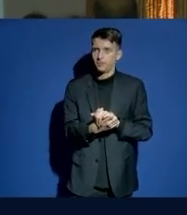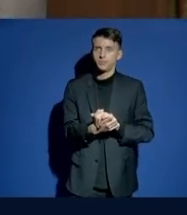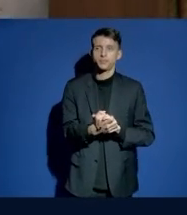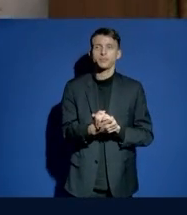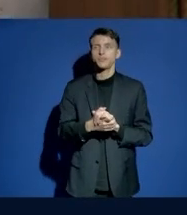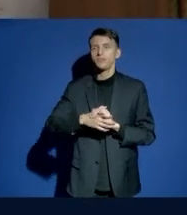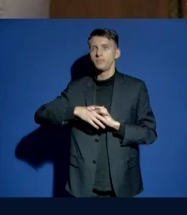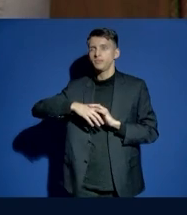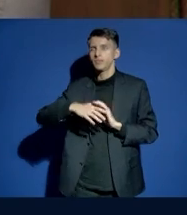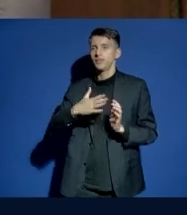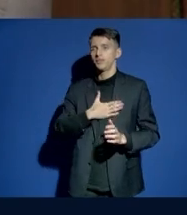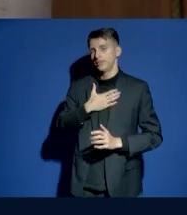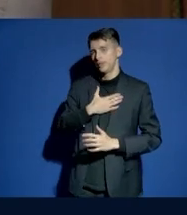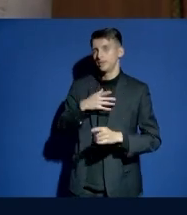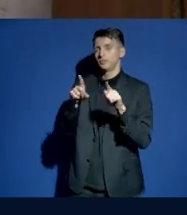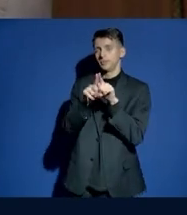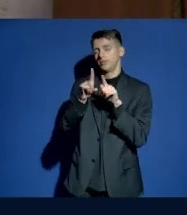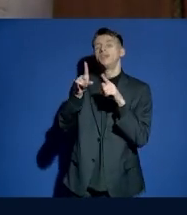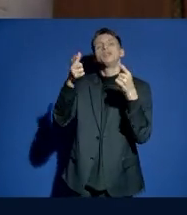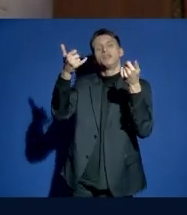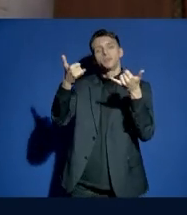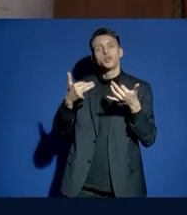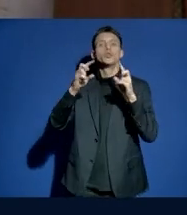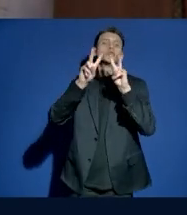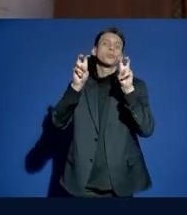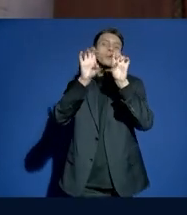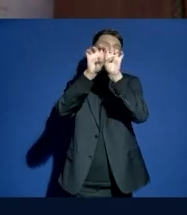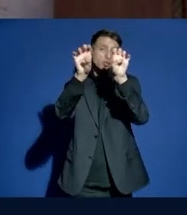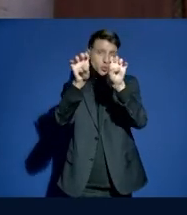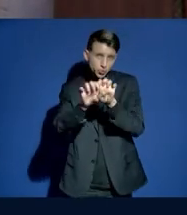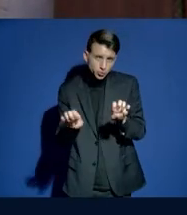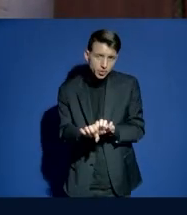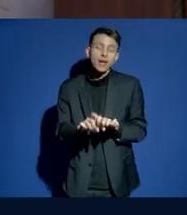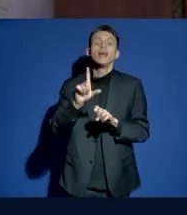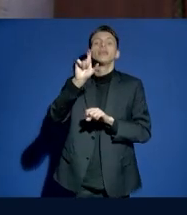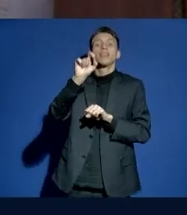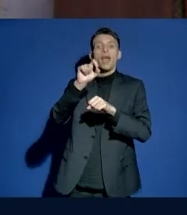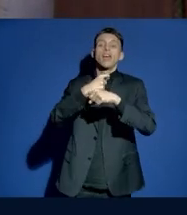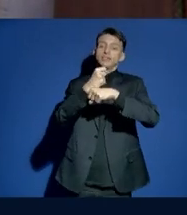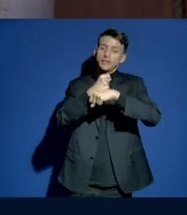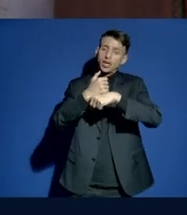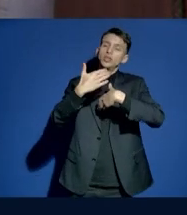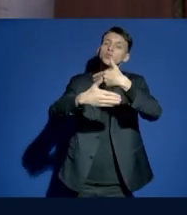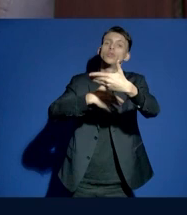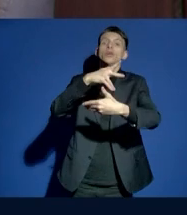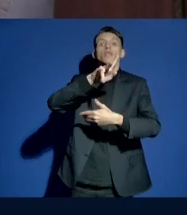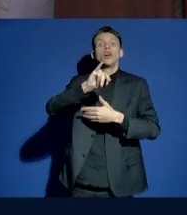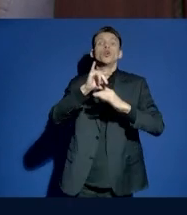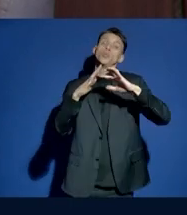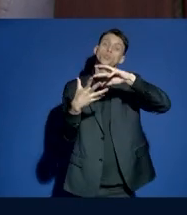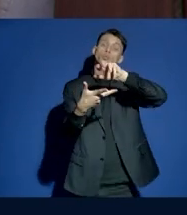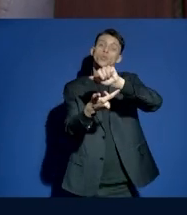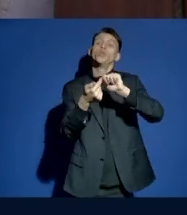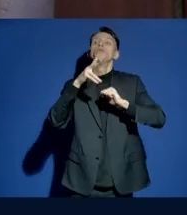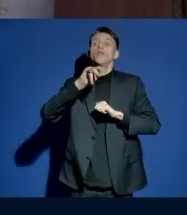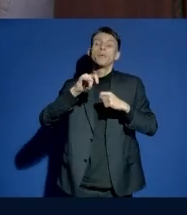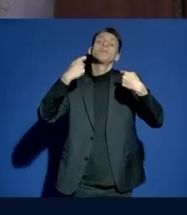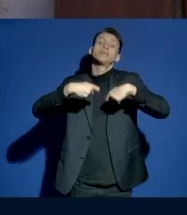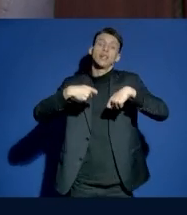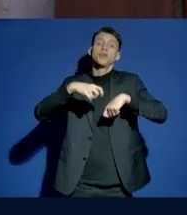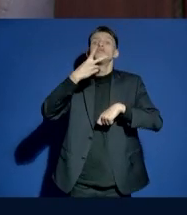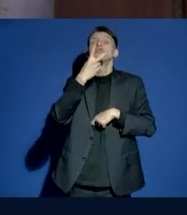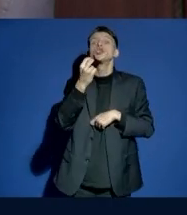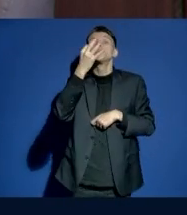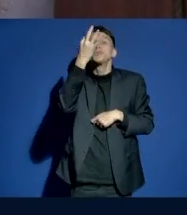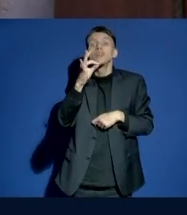gostaria de pegar esse seu gancho da infraestrutura né nos próximos 10 anos estima-se que o mundo vai precisar de 20%